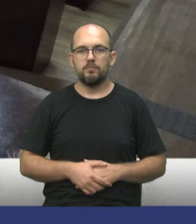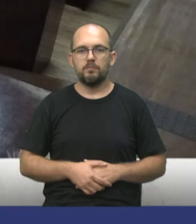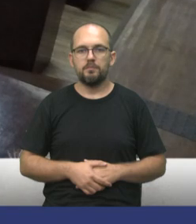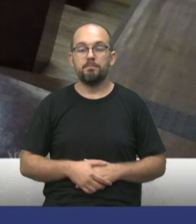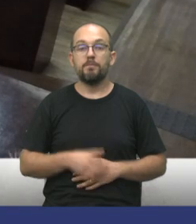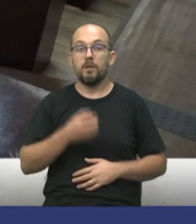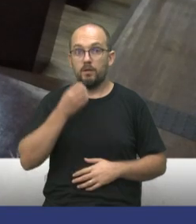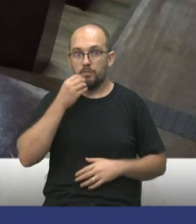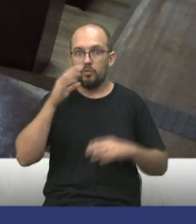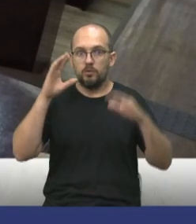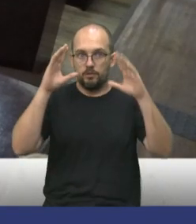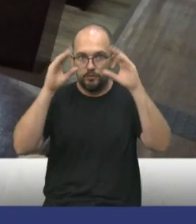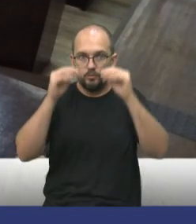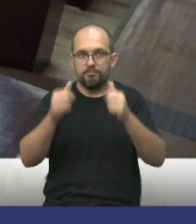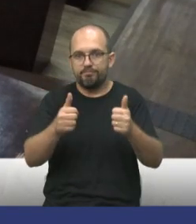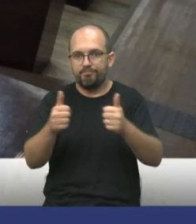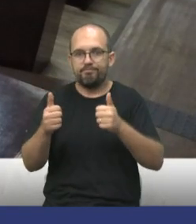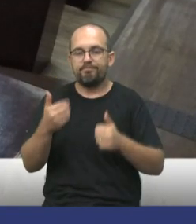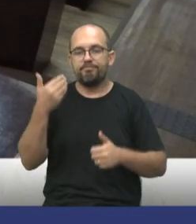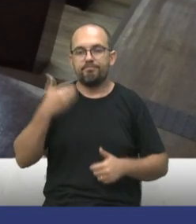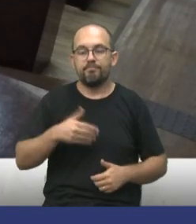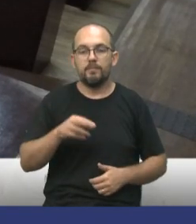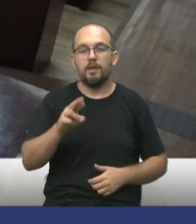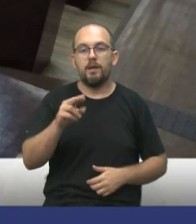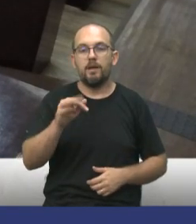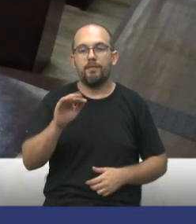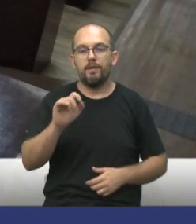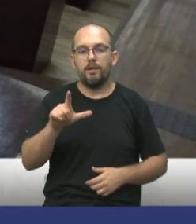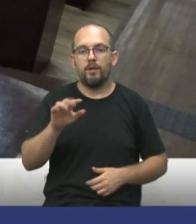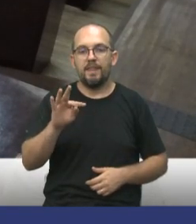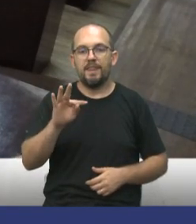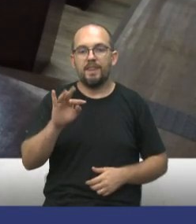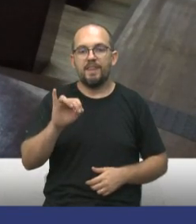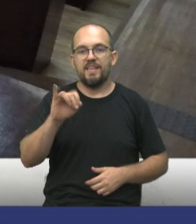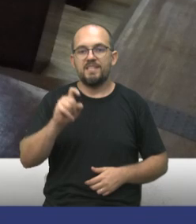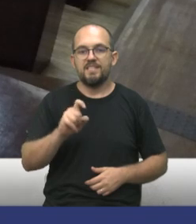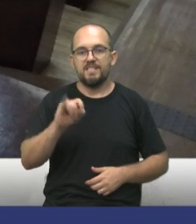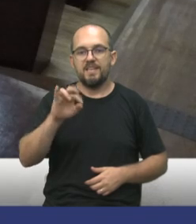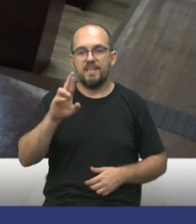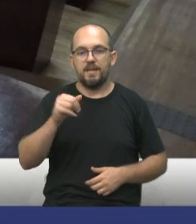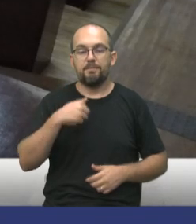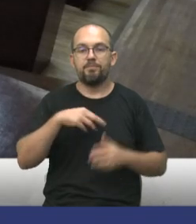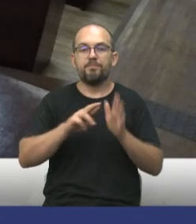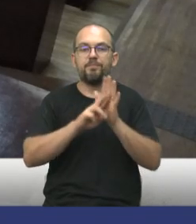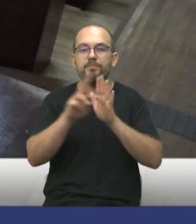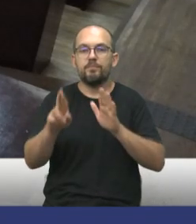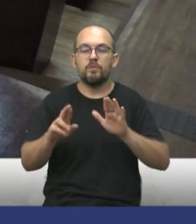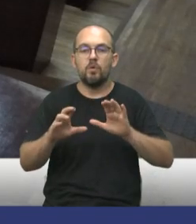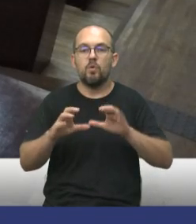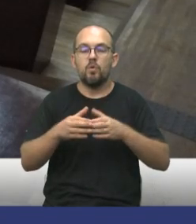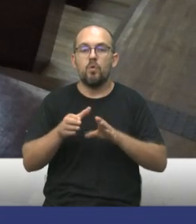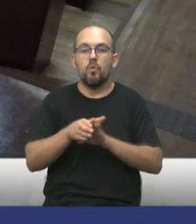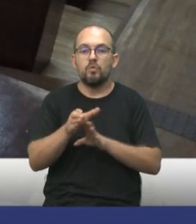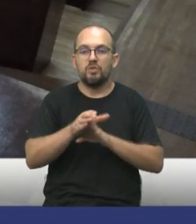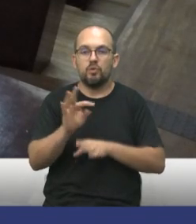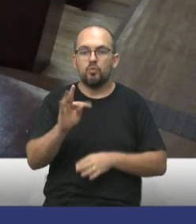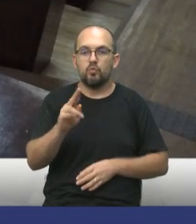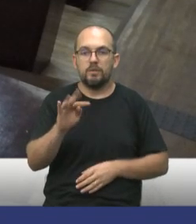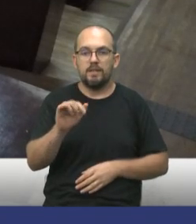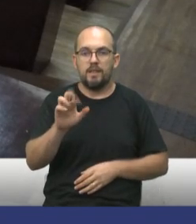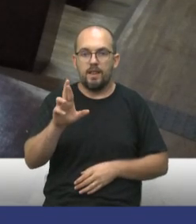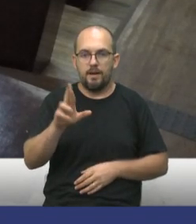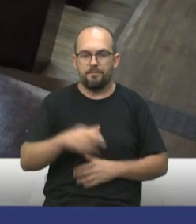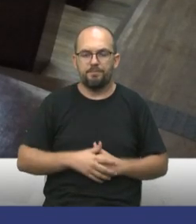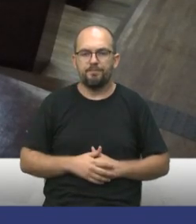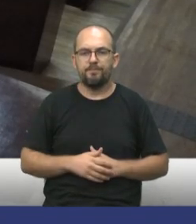Boa noite, tudo bem? Sou Rafael Teixeira, represento aqui o Conselho Tutelar. É um prazer estar aqui. O Estatuto da Criança